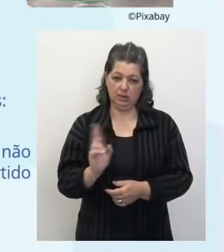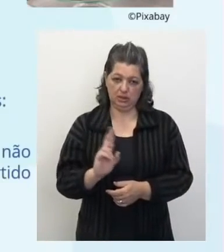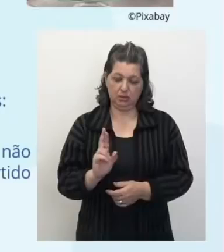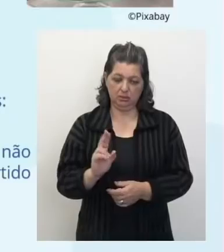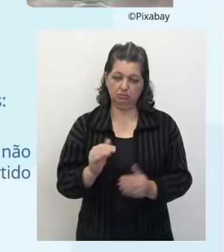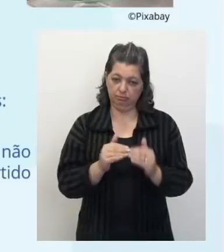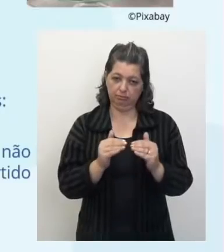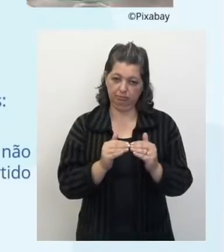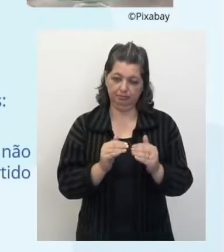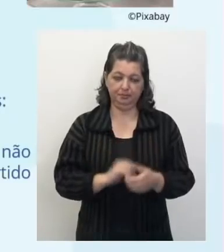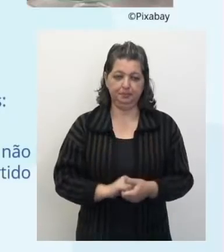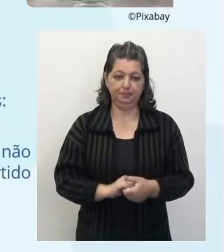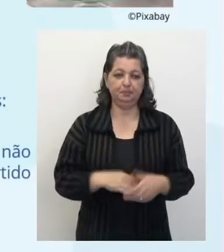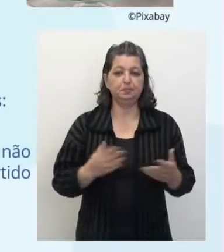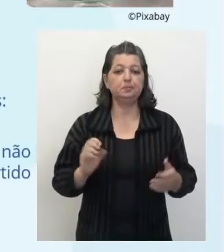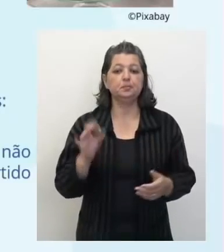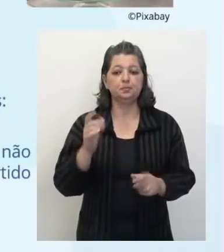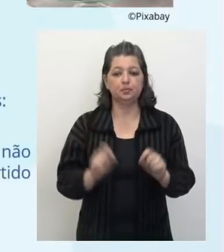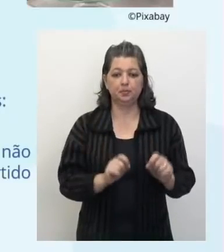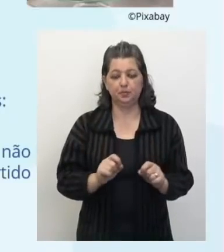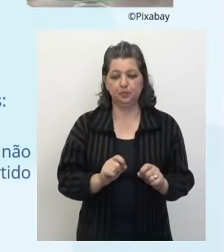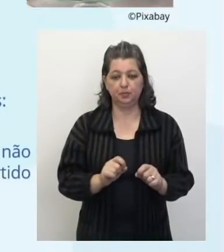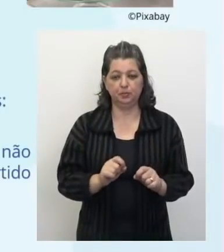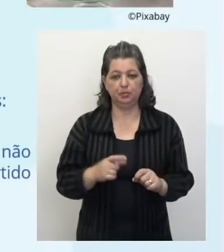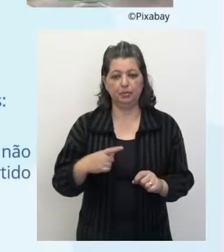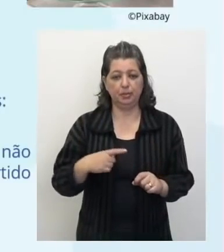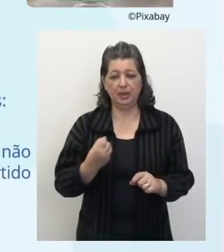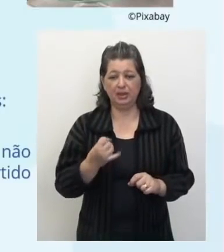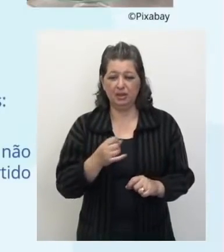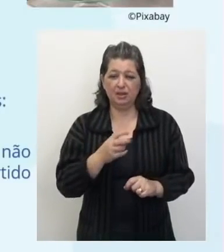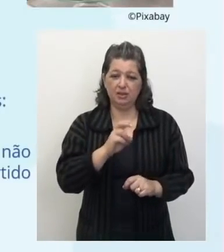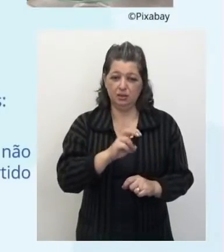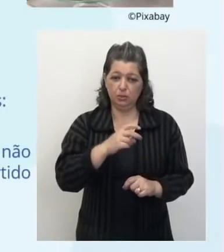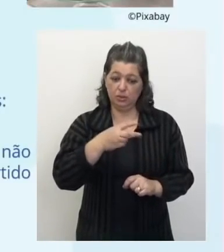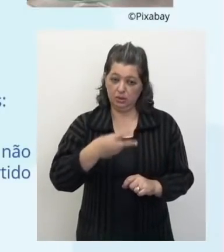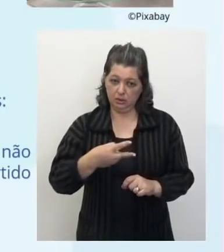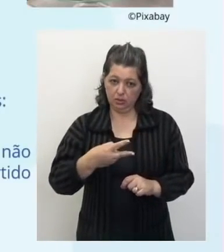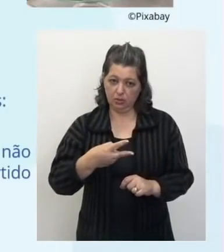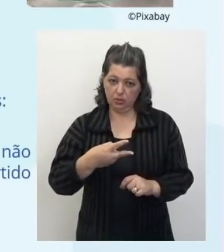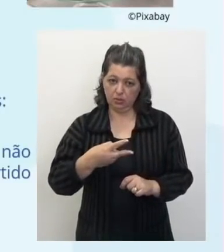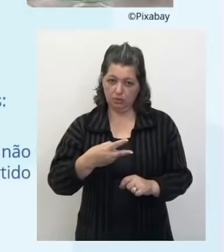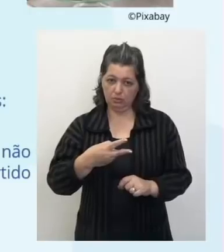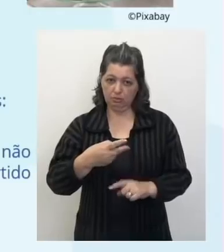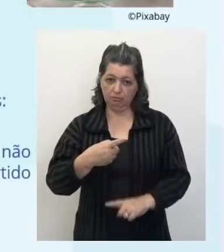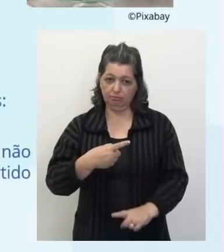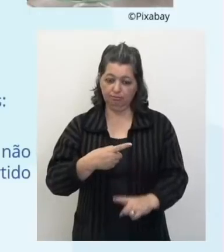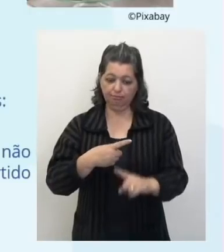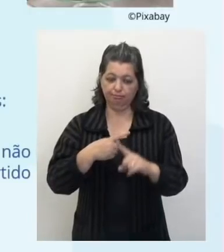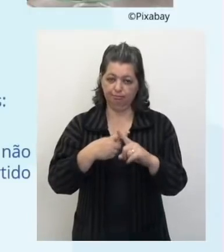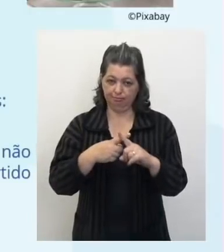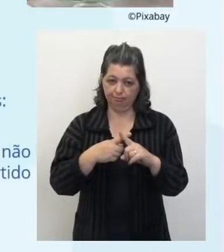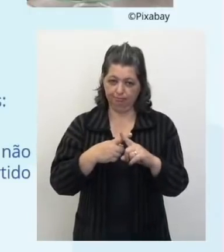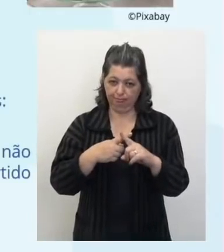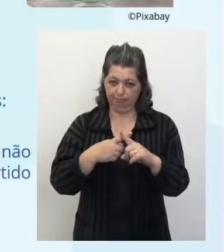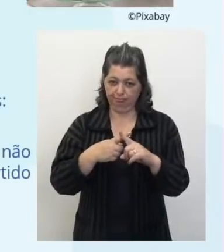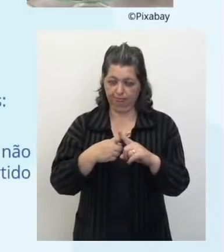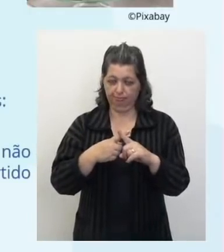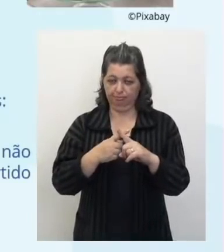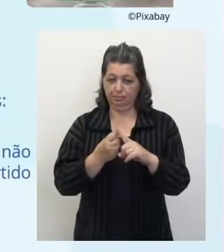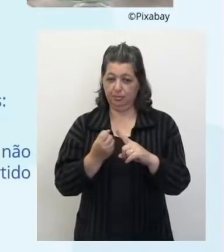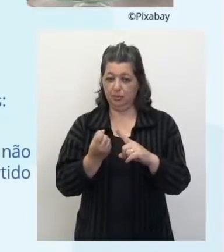um empreendimento para vender bolos, tá? Perceba que a equação aí, né, a situação, problema, né, ela pode tomar